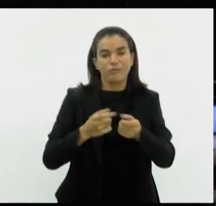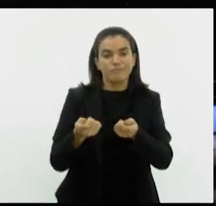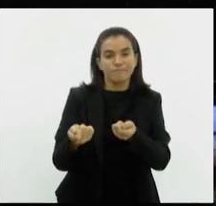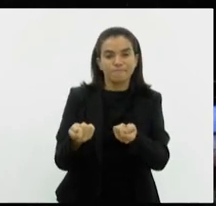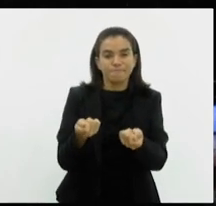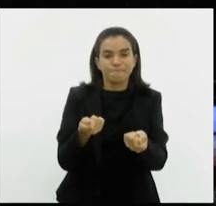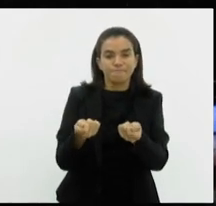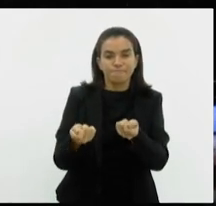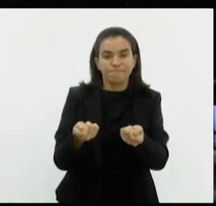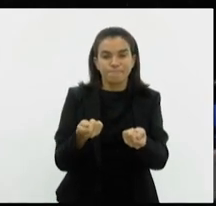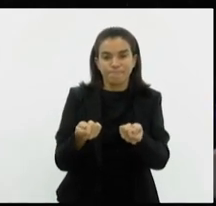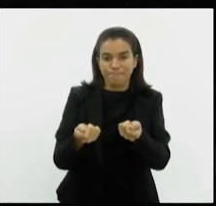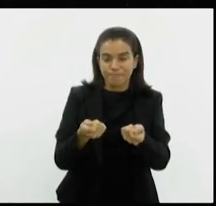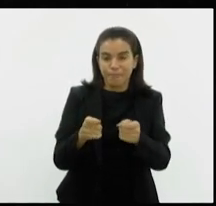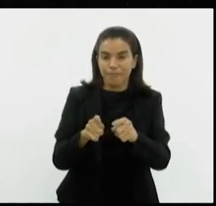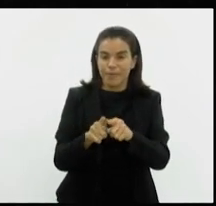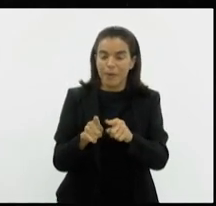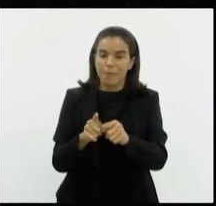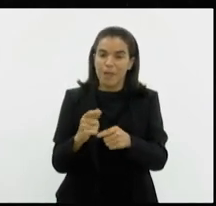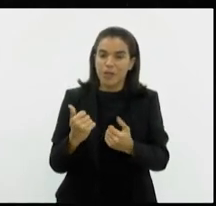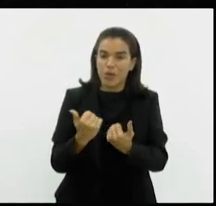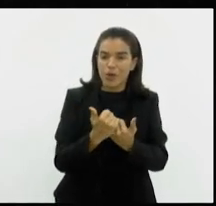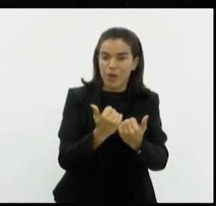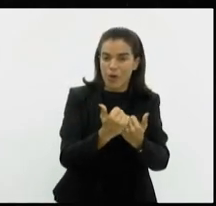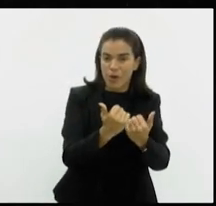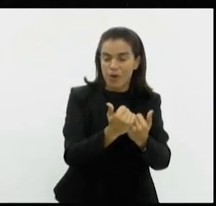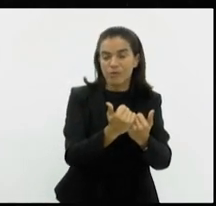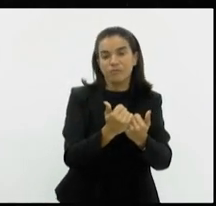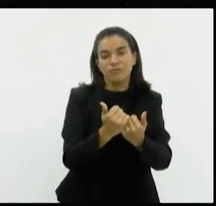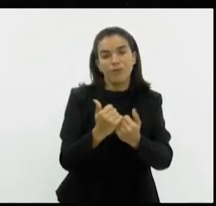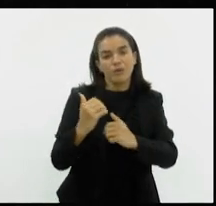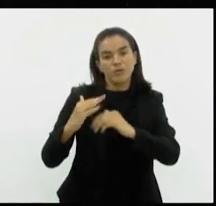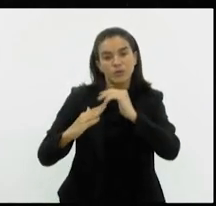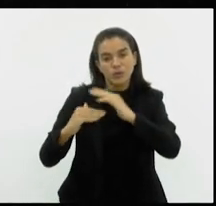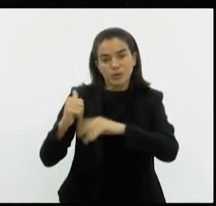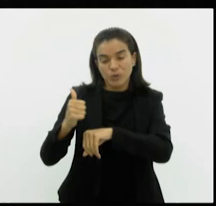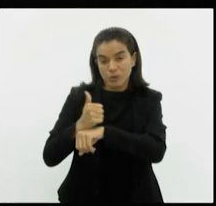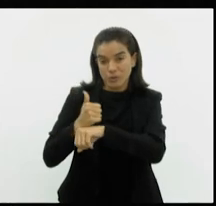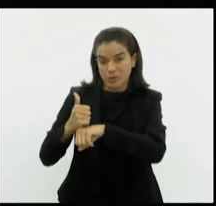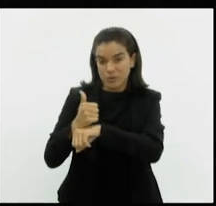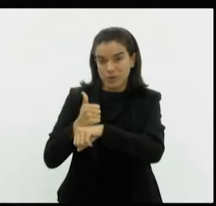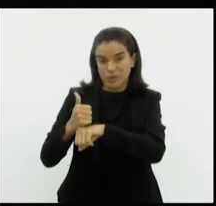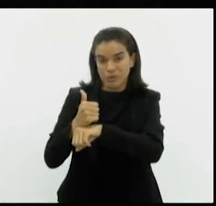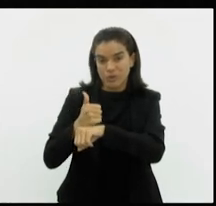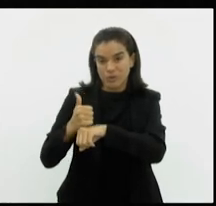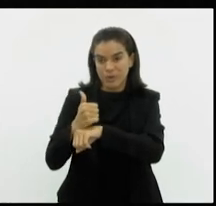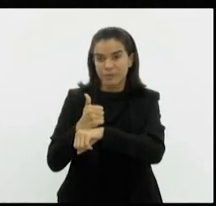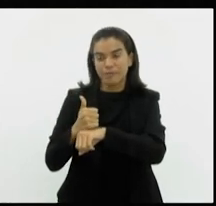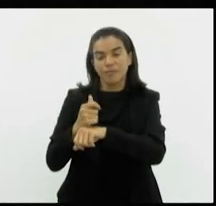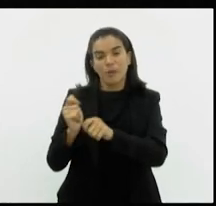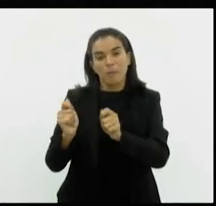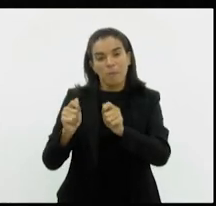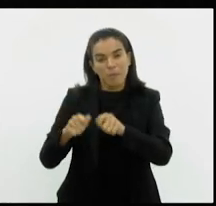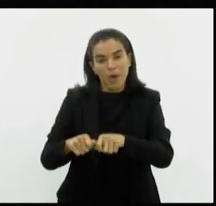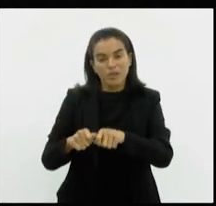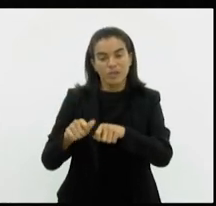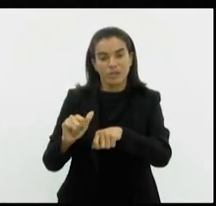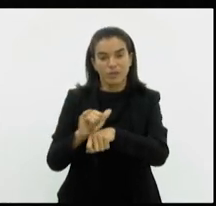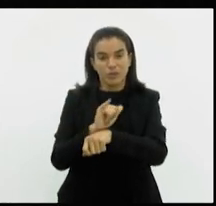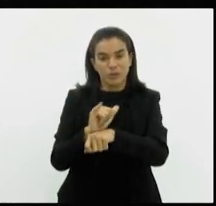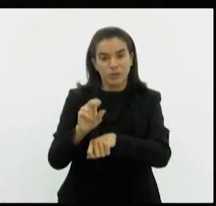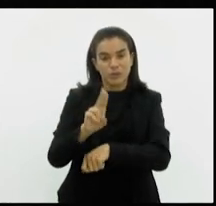Conduta um termo de cooperação para que os profissionais possam possam ter Esse instrumento e possam